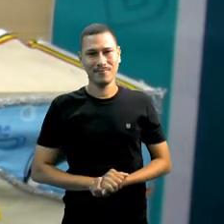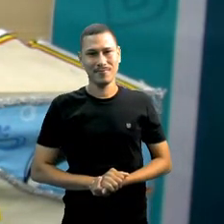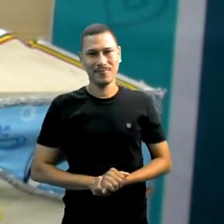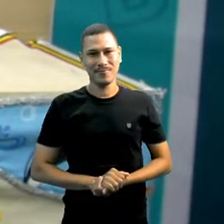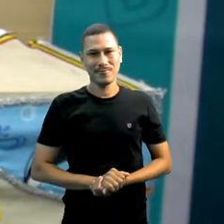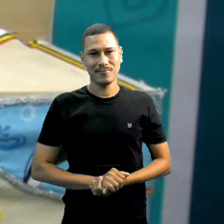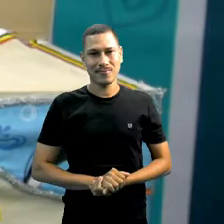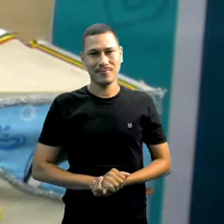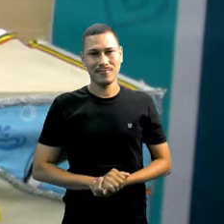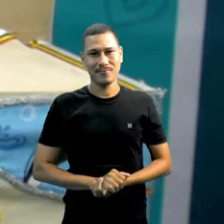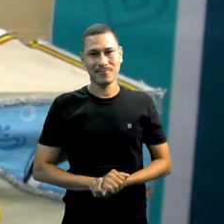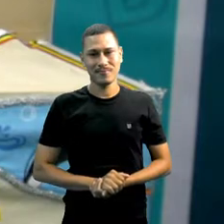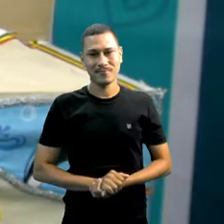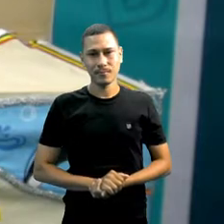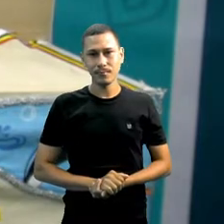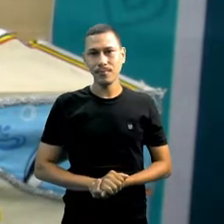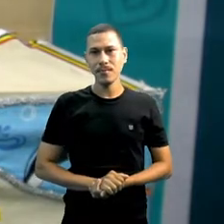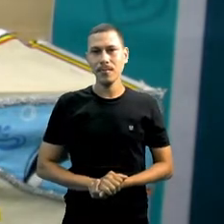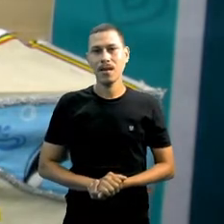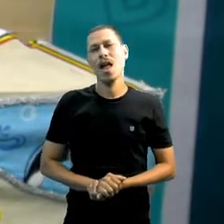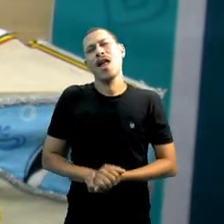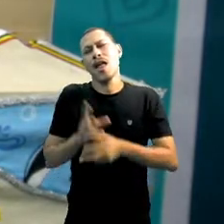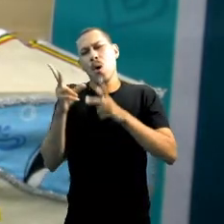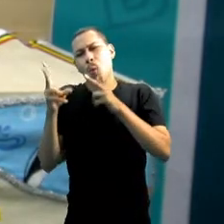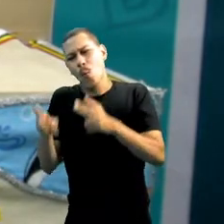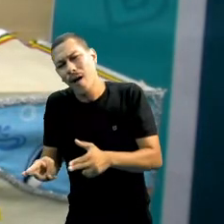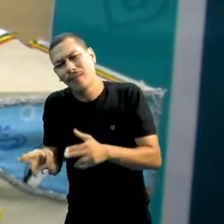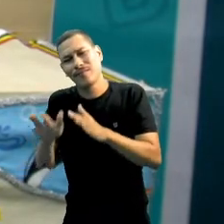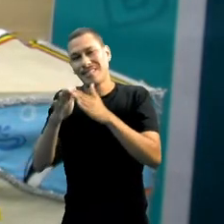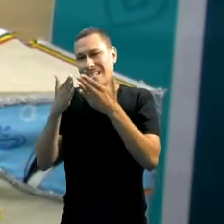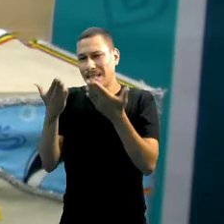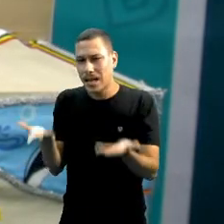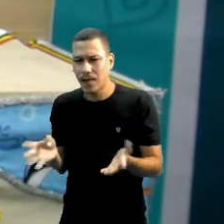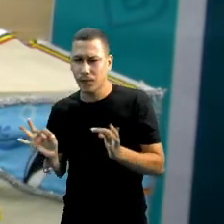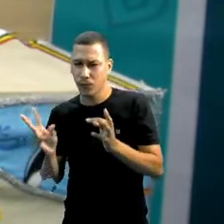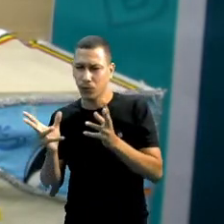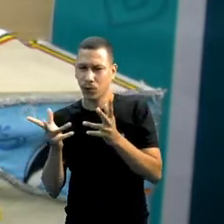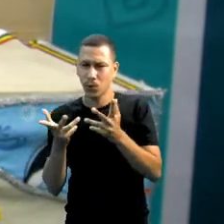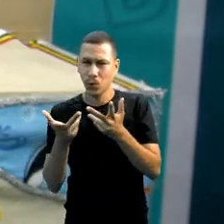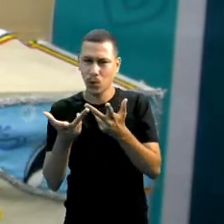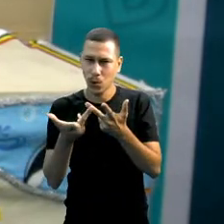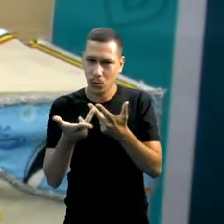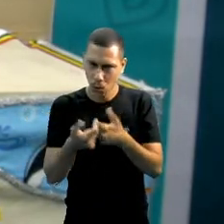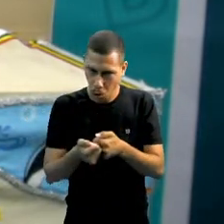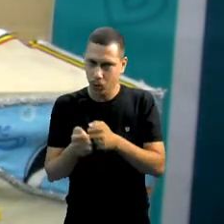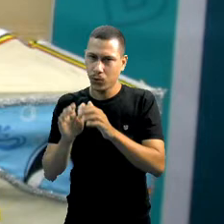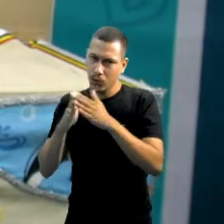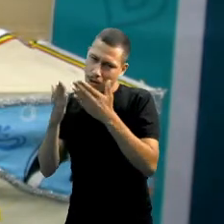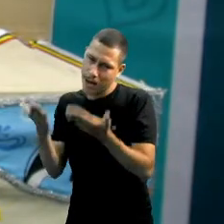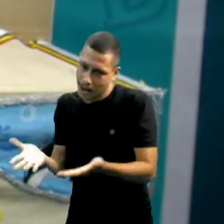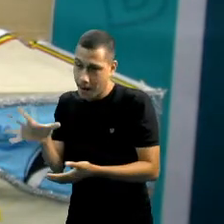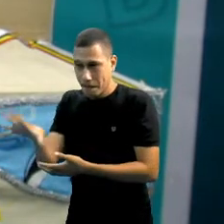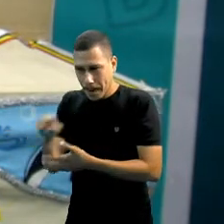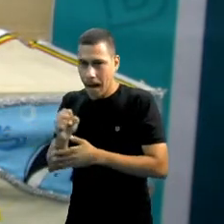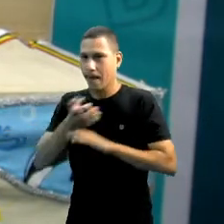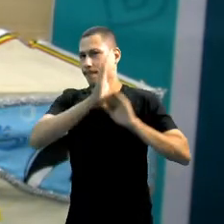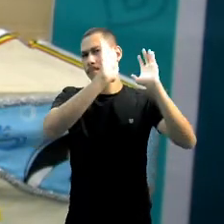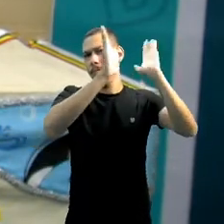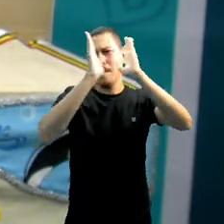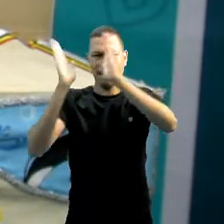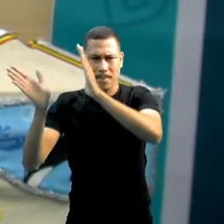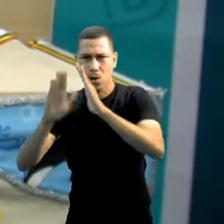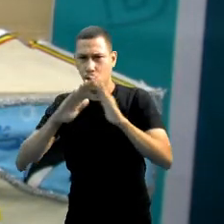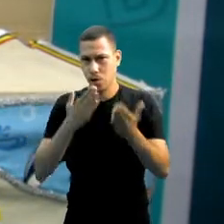Provavelmente ele ganhou pirulito. E como todo livro, né, leiturinha? Todo livro que a gente pega na biblioteca, no